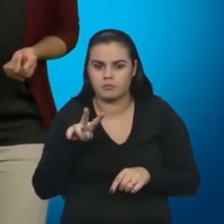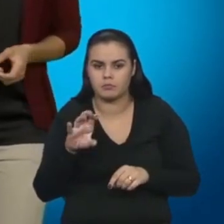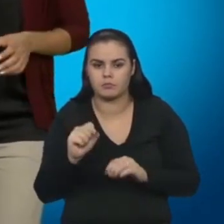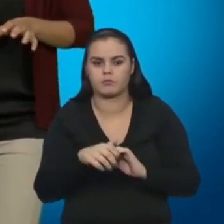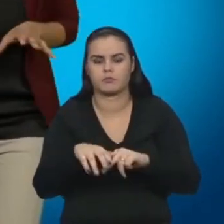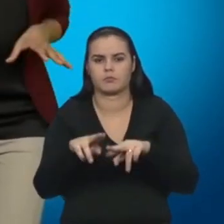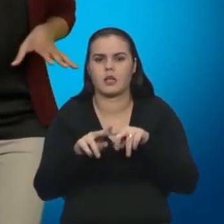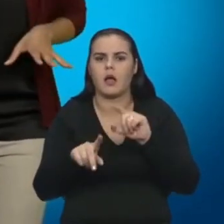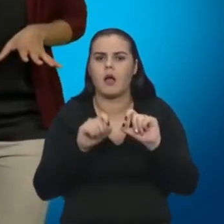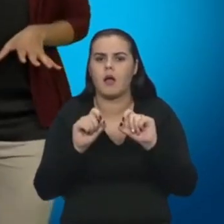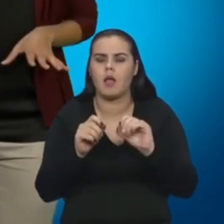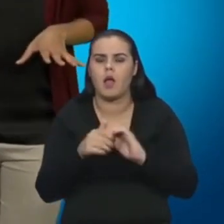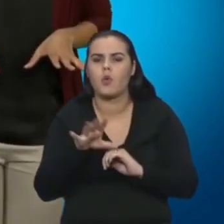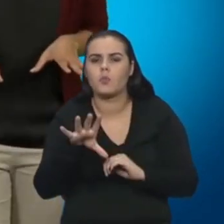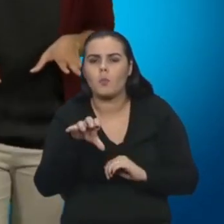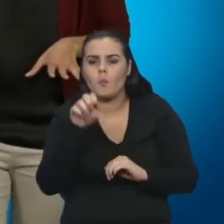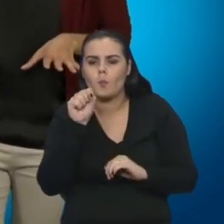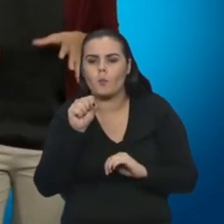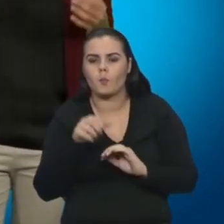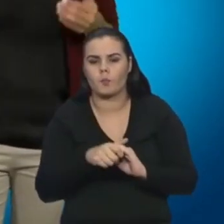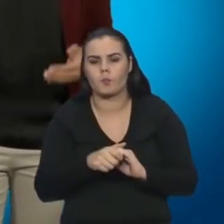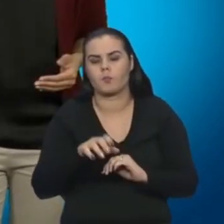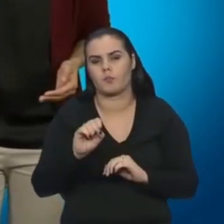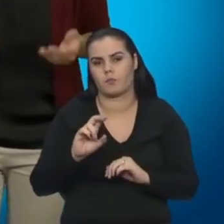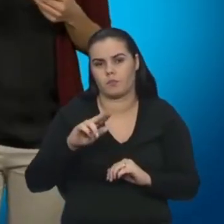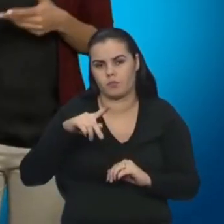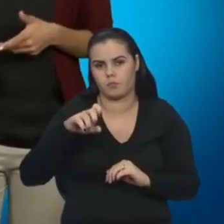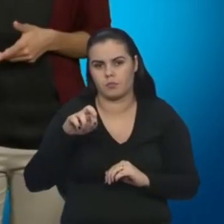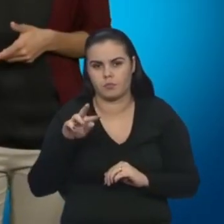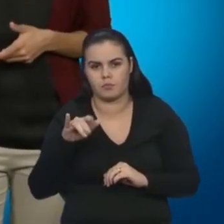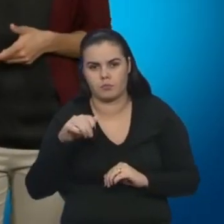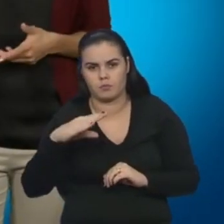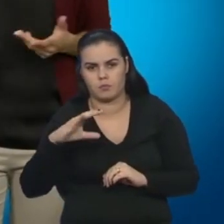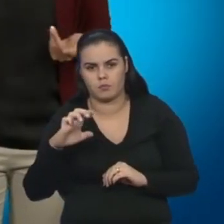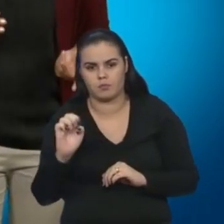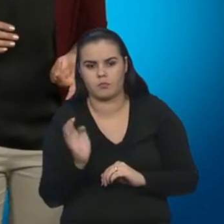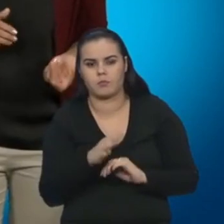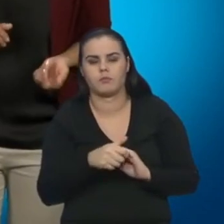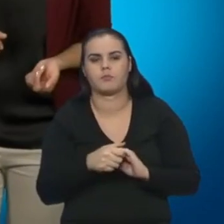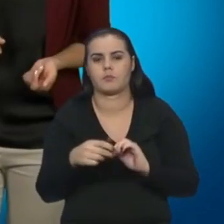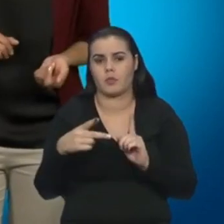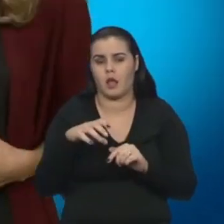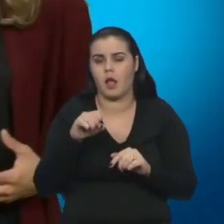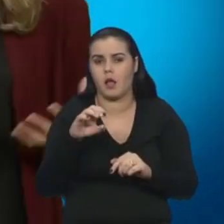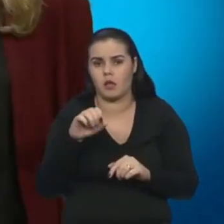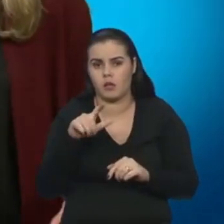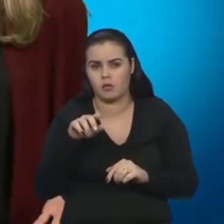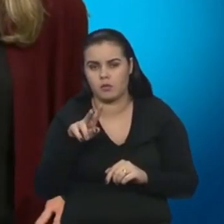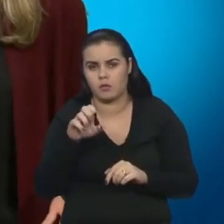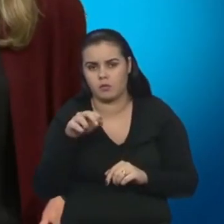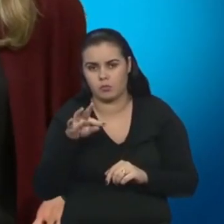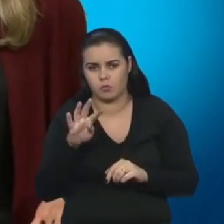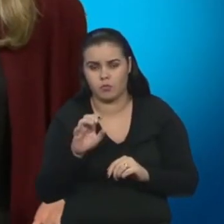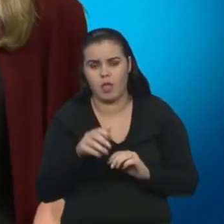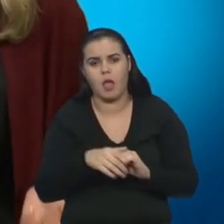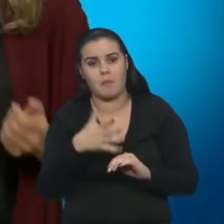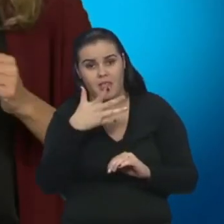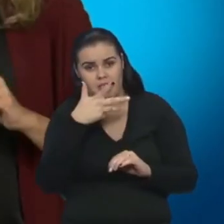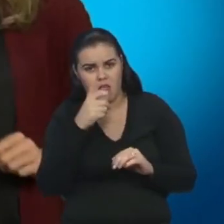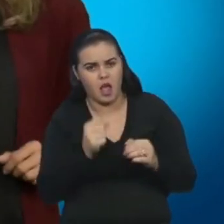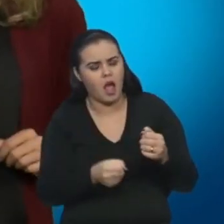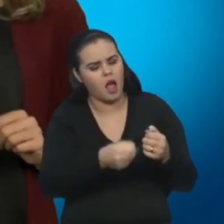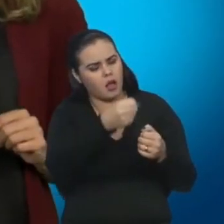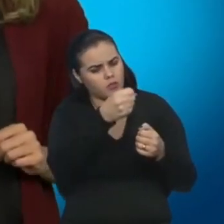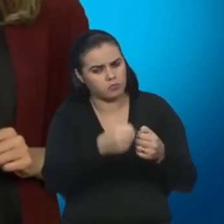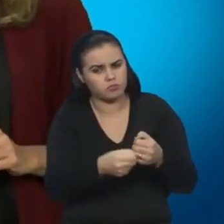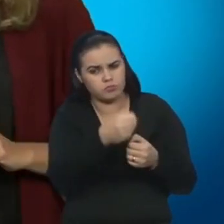superfície. Já a função dos solventes é conferir viscosidade adequada para a aplicação. Já os aditivos possuem